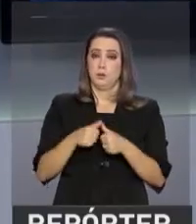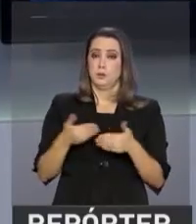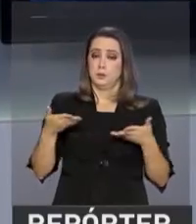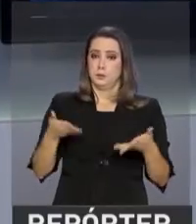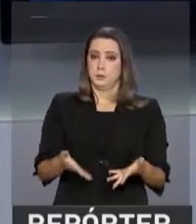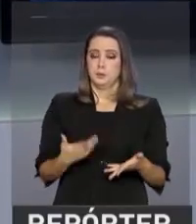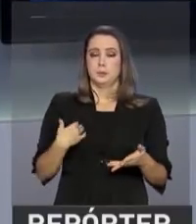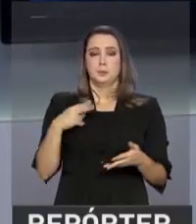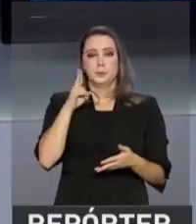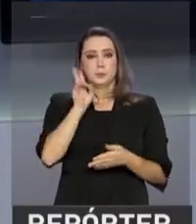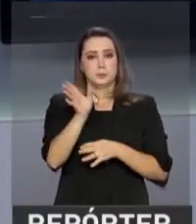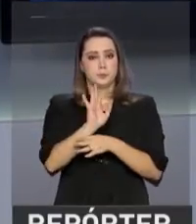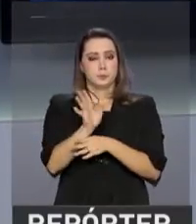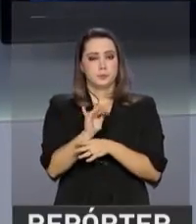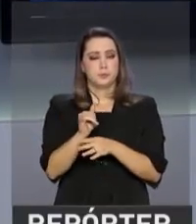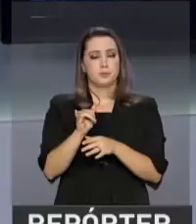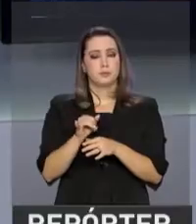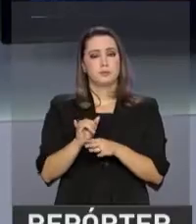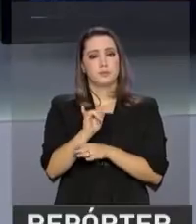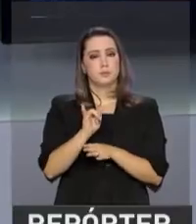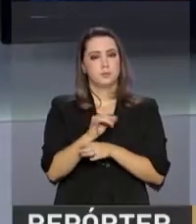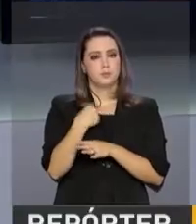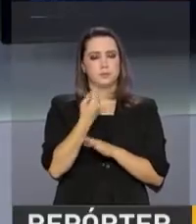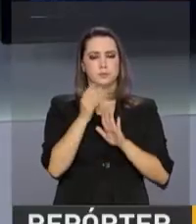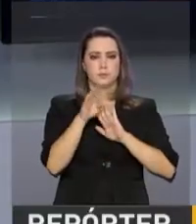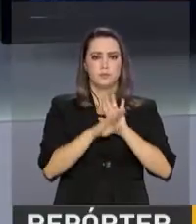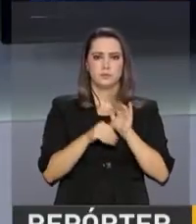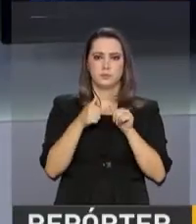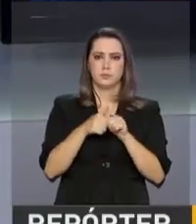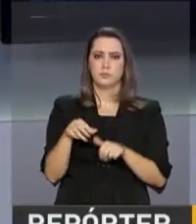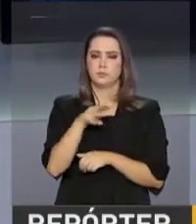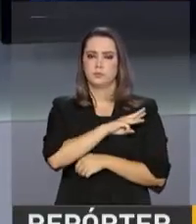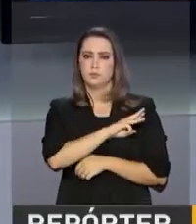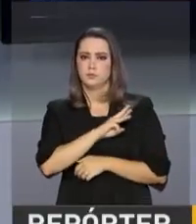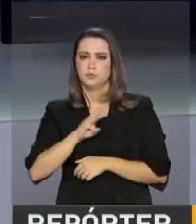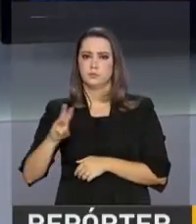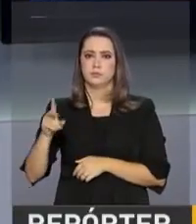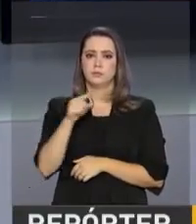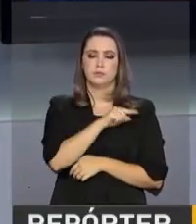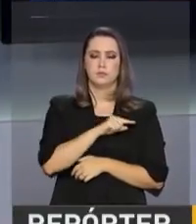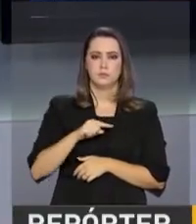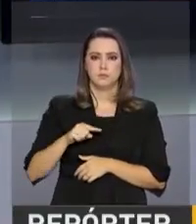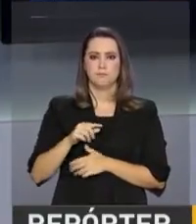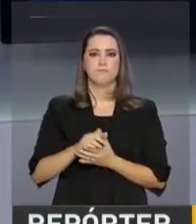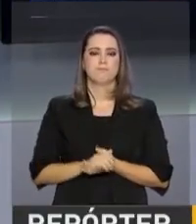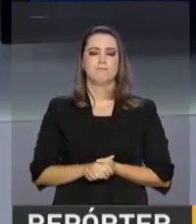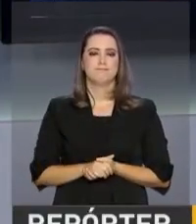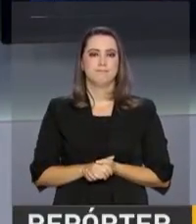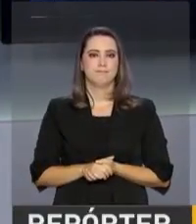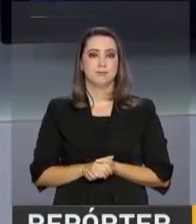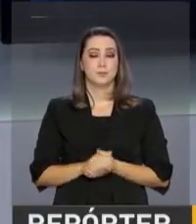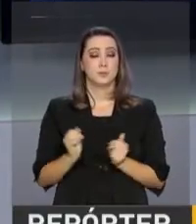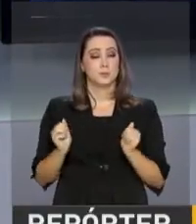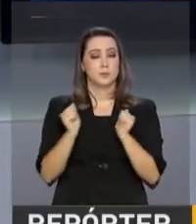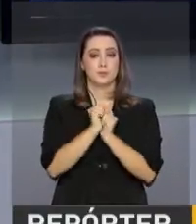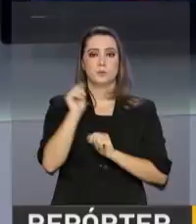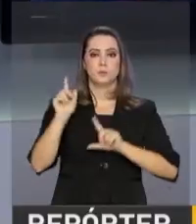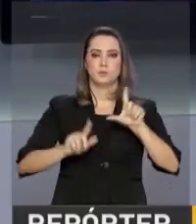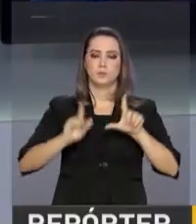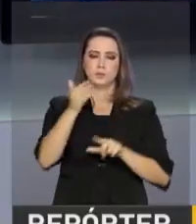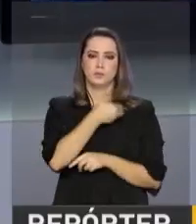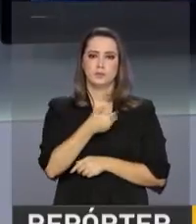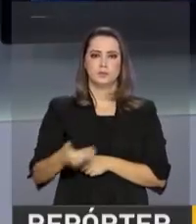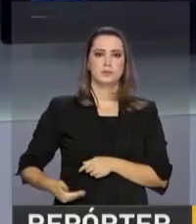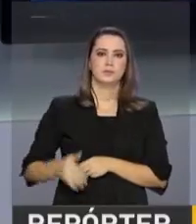você pode rever as reportagens no youtube e toda a nossa programação também está na página da nbr na internet continue com a gente